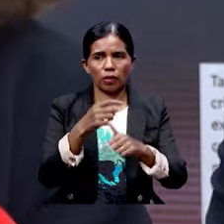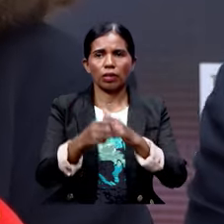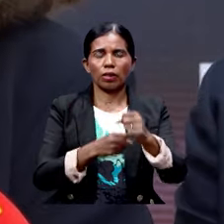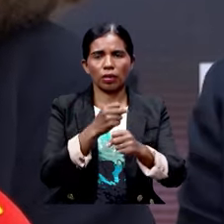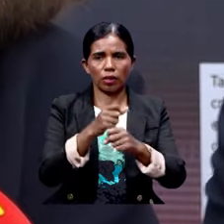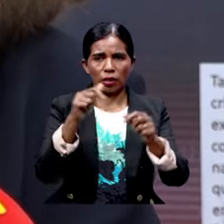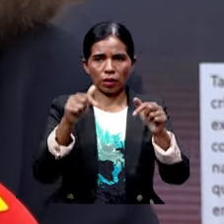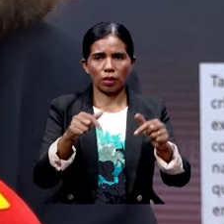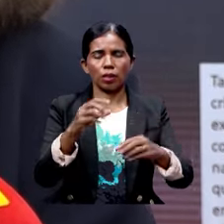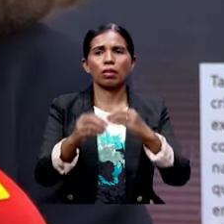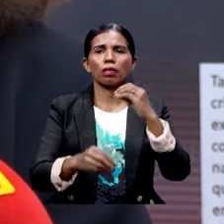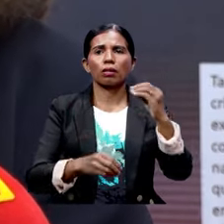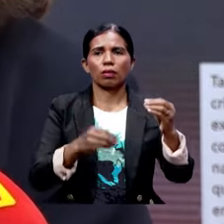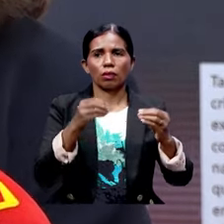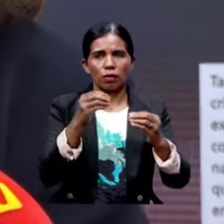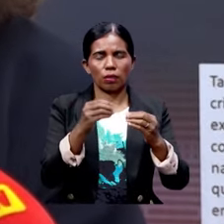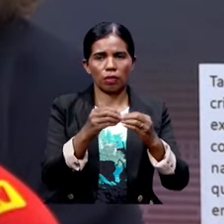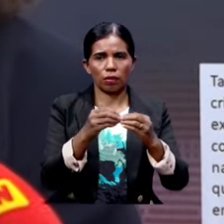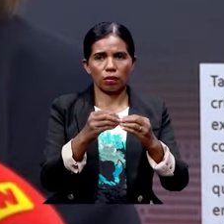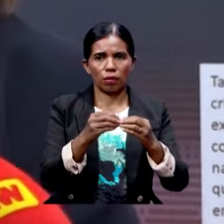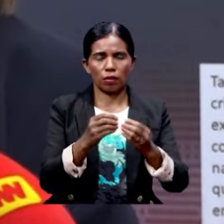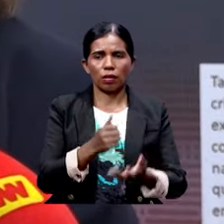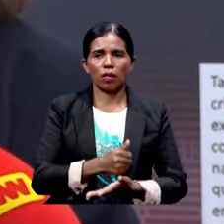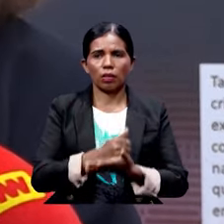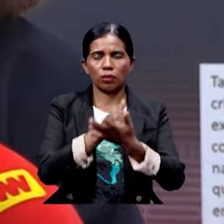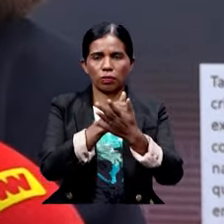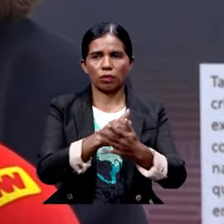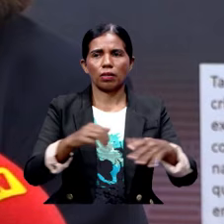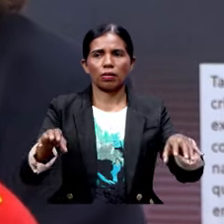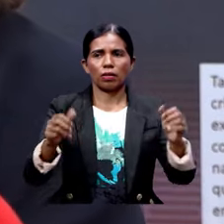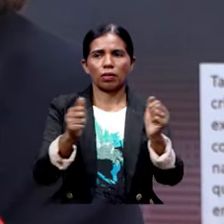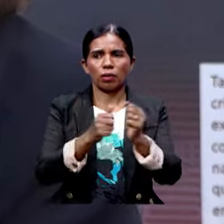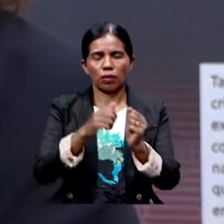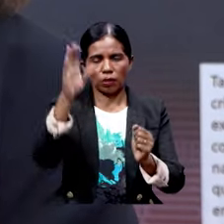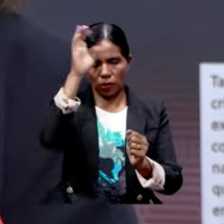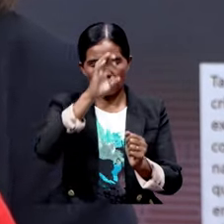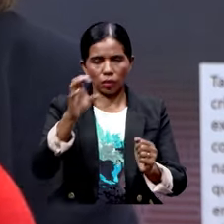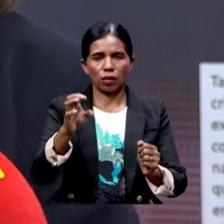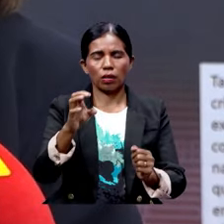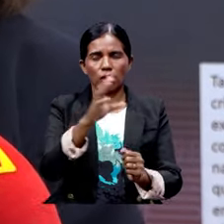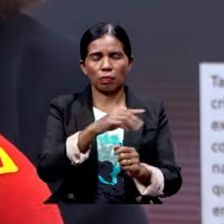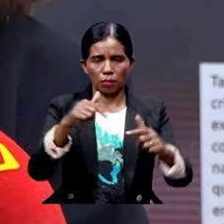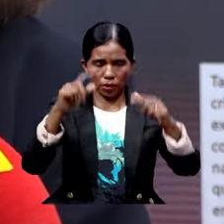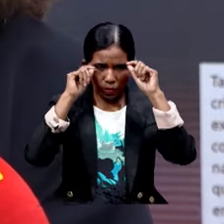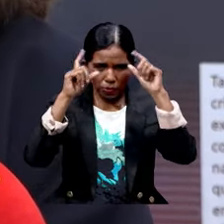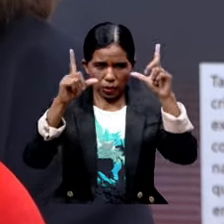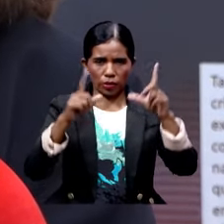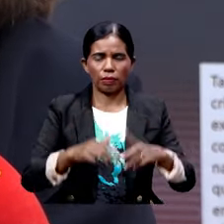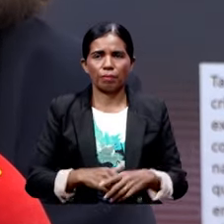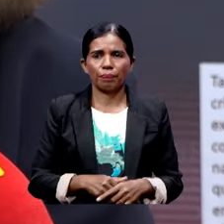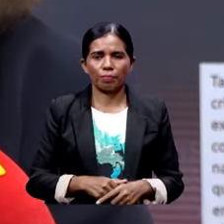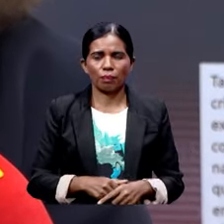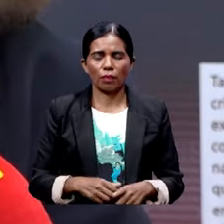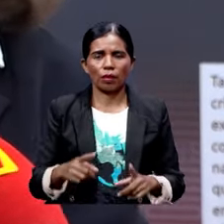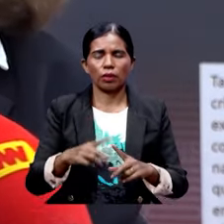idane konaba apoio cooperação União Europeia nema Timor Leste iha